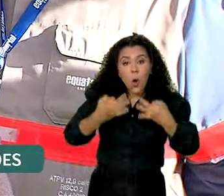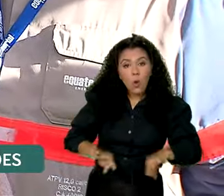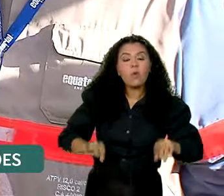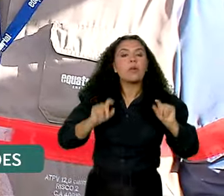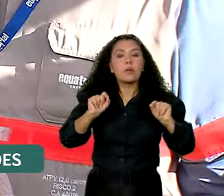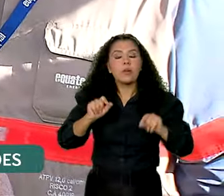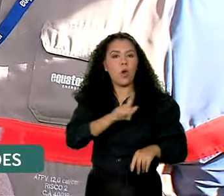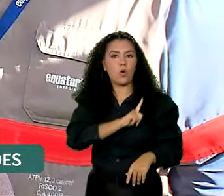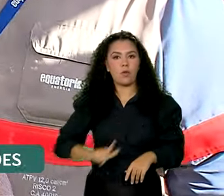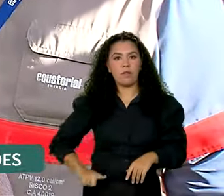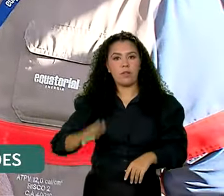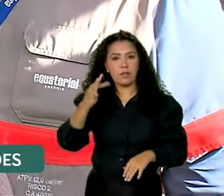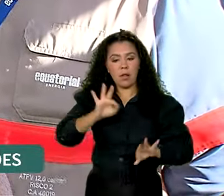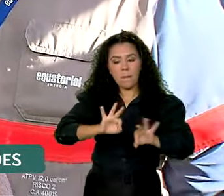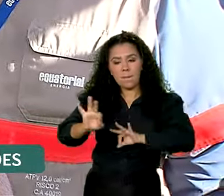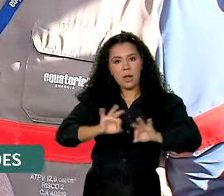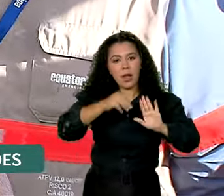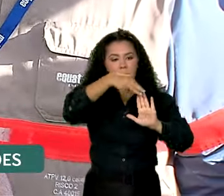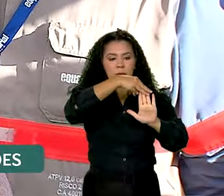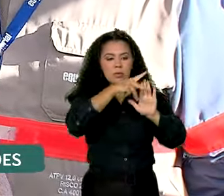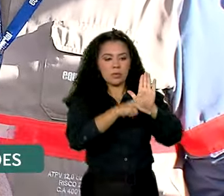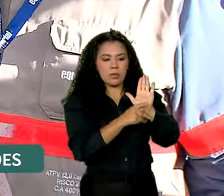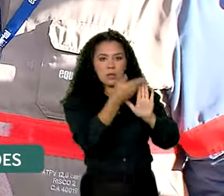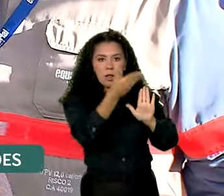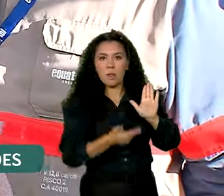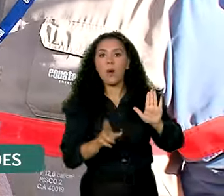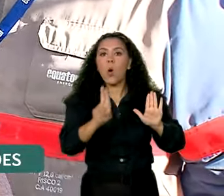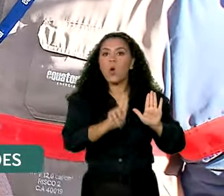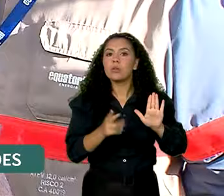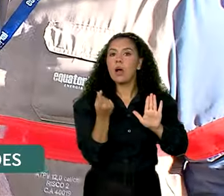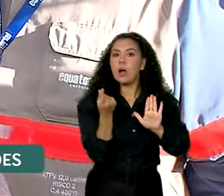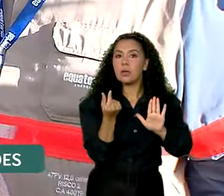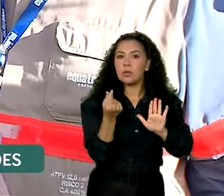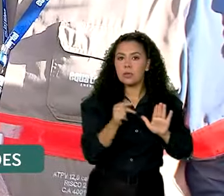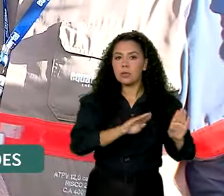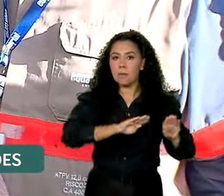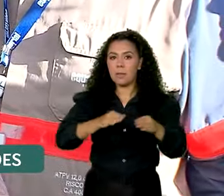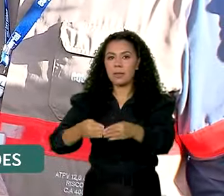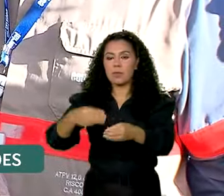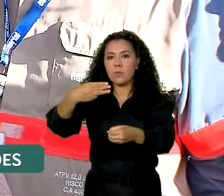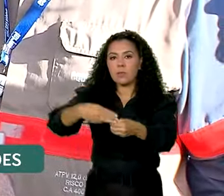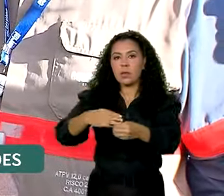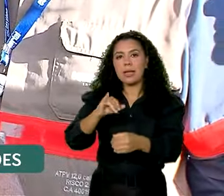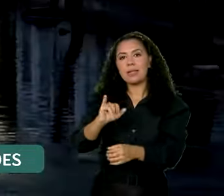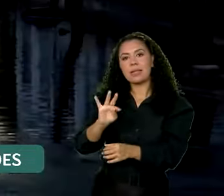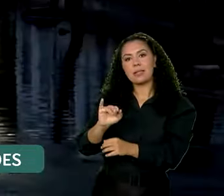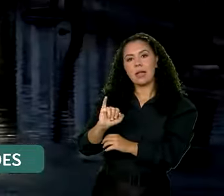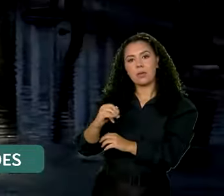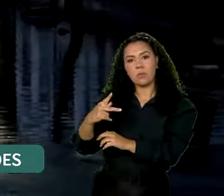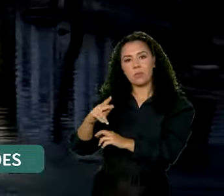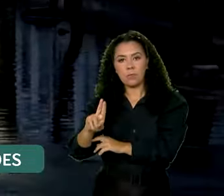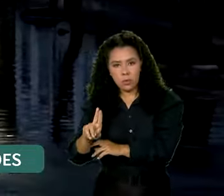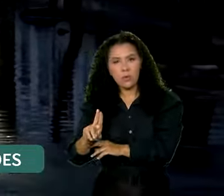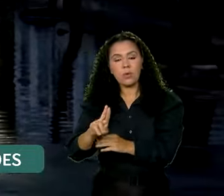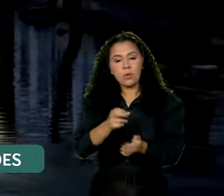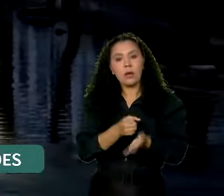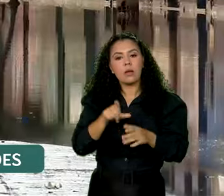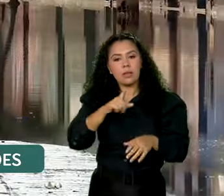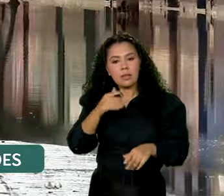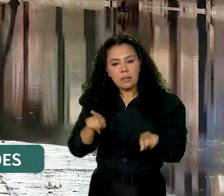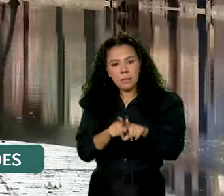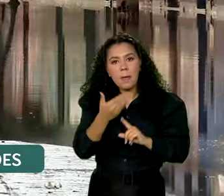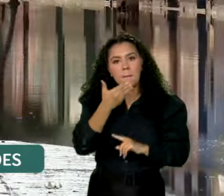uma medida provisória para usar o excedente de recursos de Itaipu na ajuda ao Estado e que solicitou ajuda